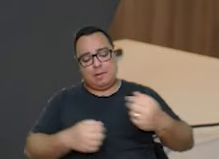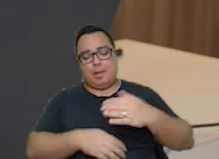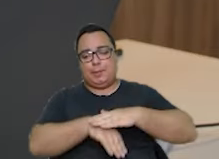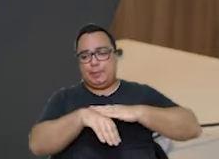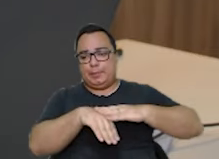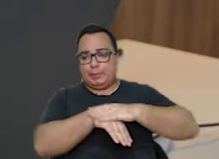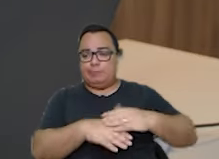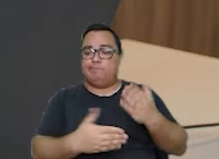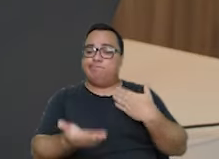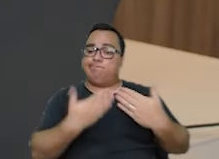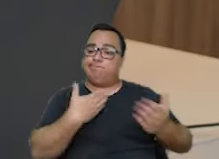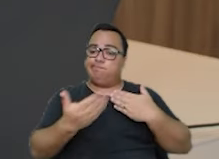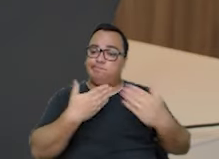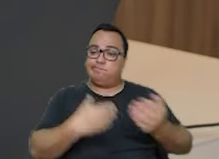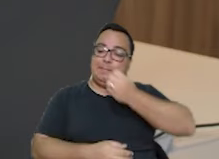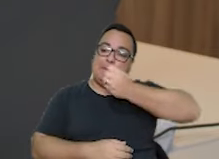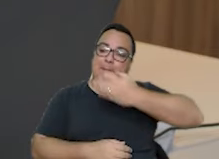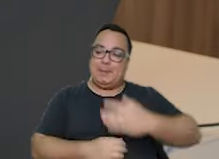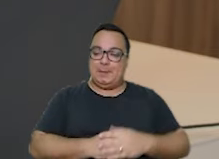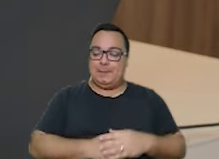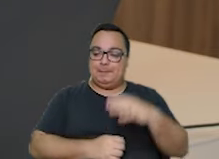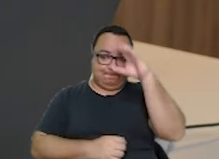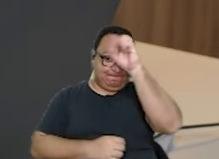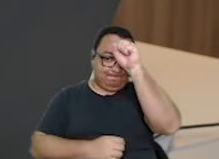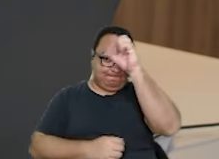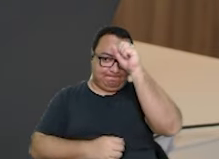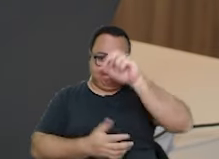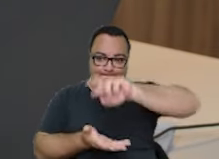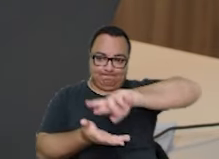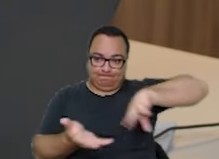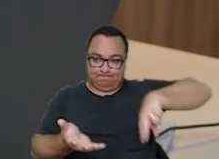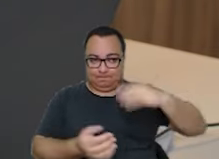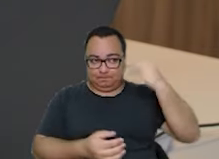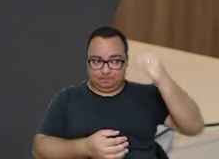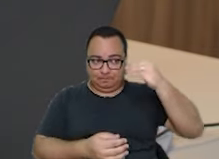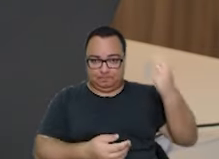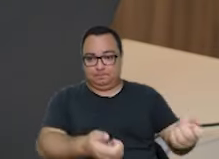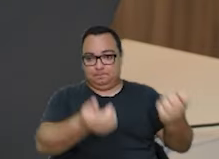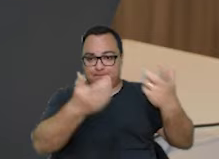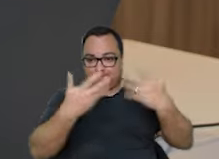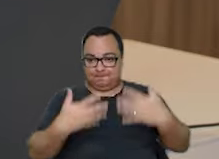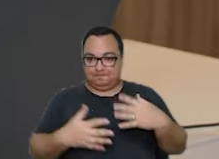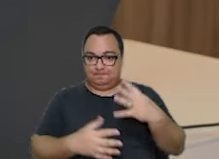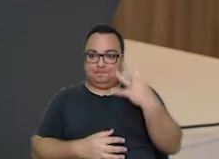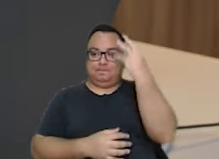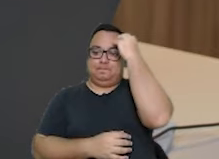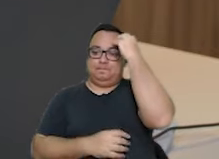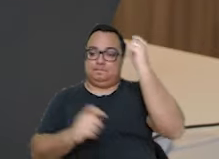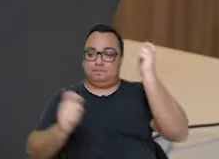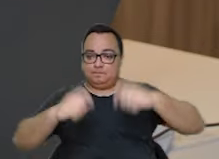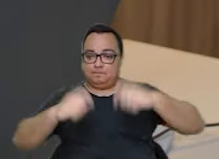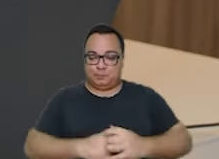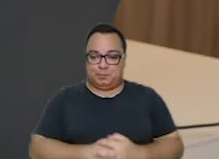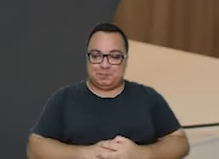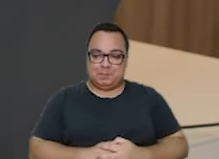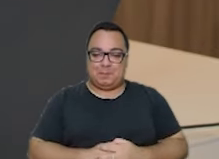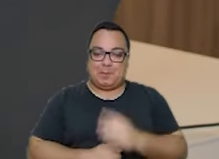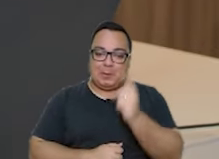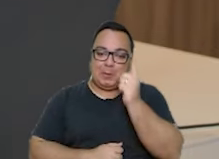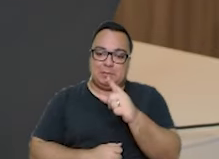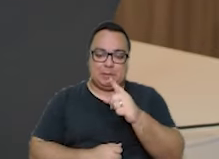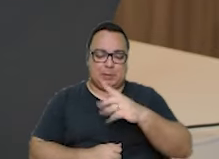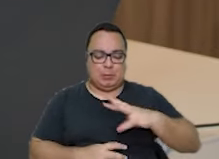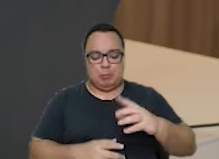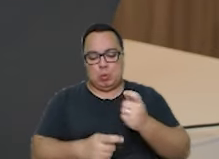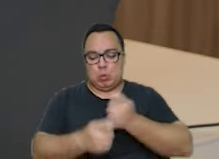né a gente aprende muito com o empresário que traz a vivência que traz a prática a gente vai com a teoria e ali a gente vai com certeza consolidando